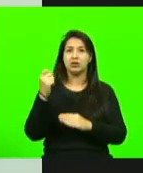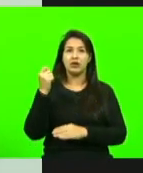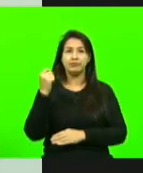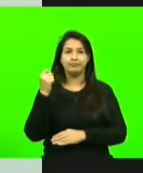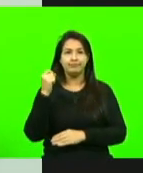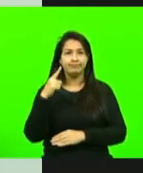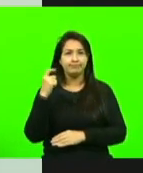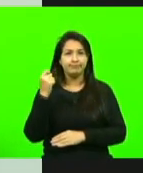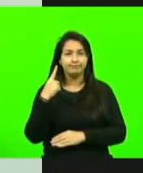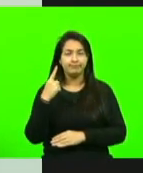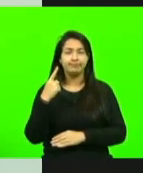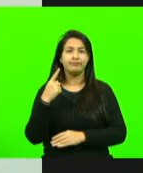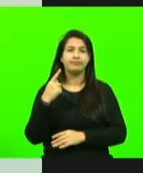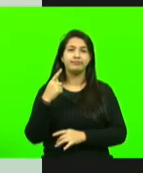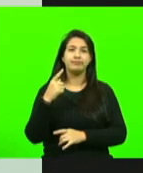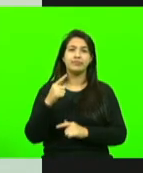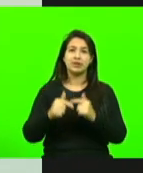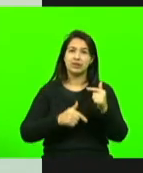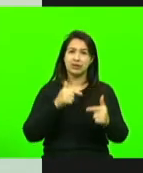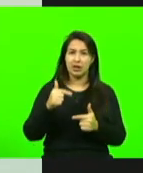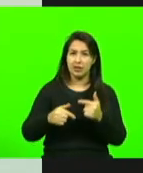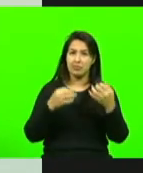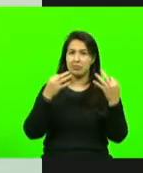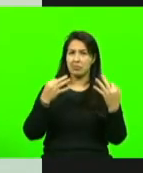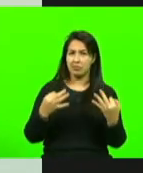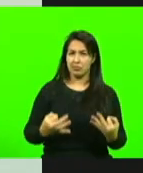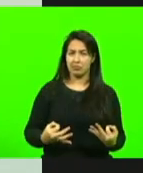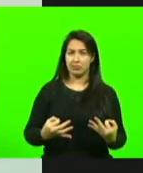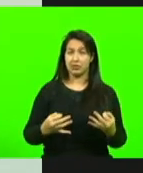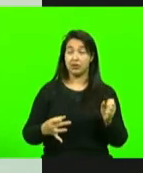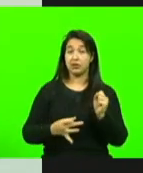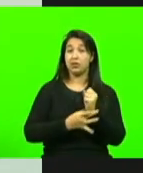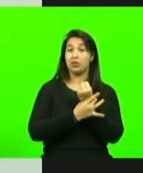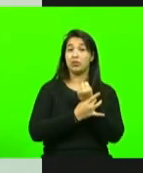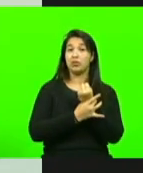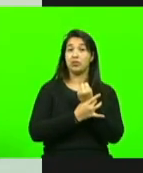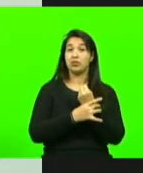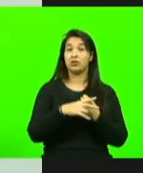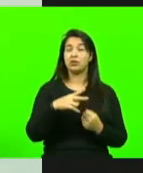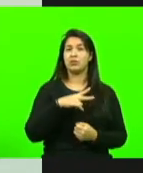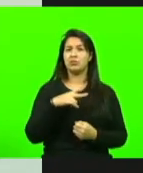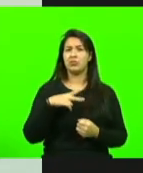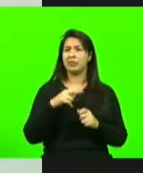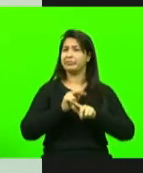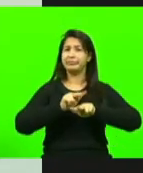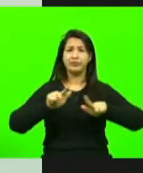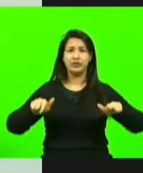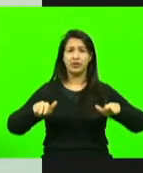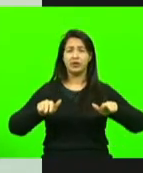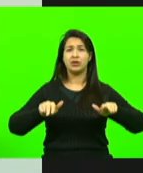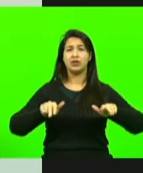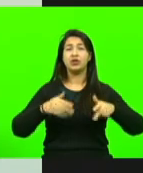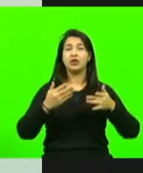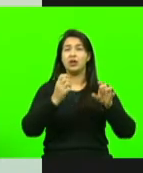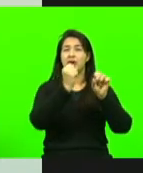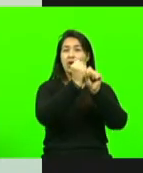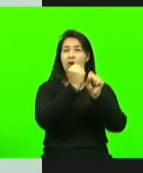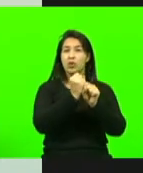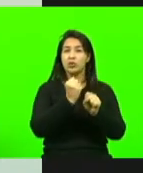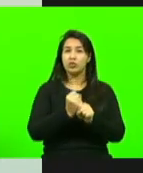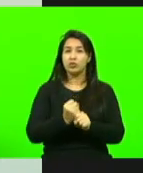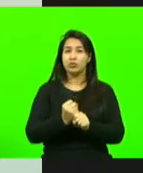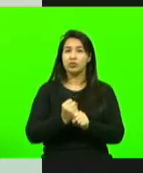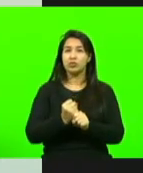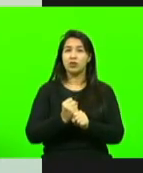direito ao emprego tigre o direito à segurança pública ou seja essa construção que nós